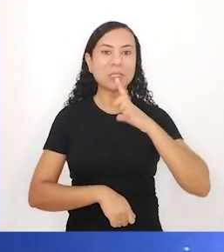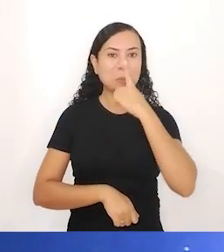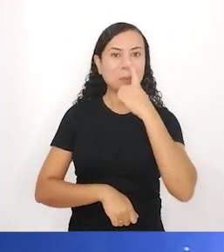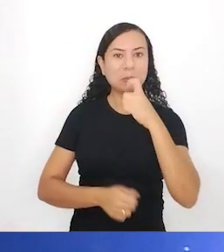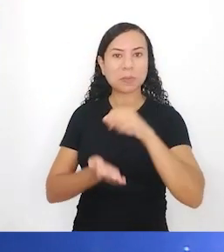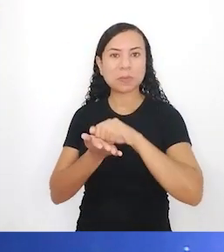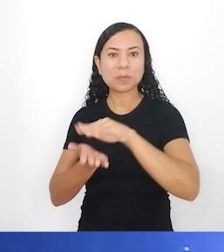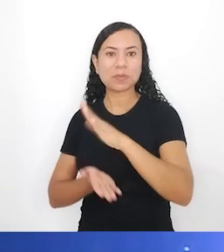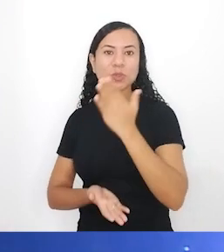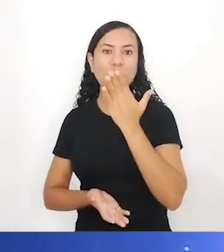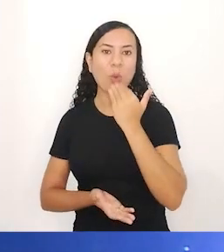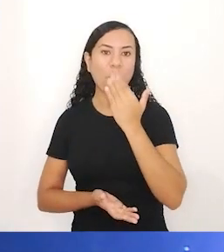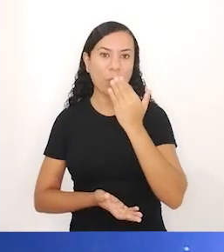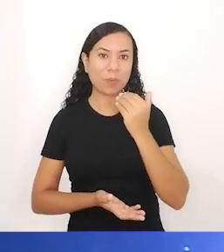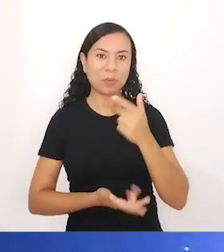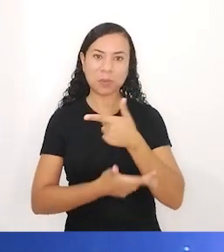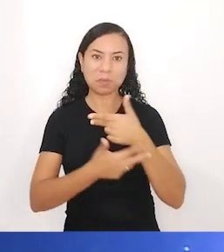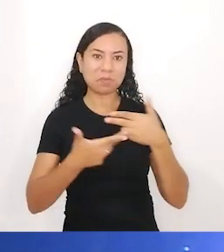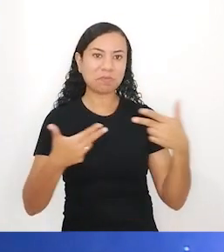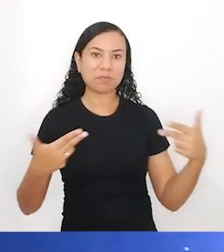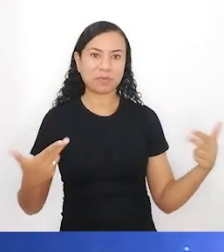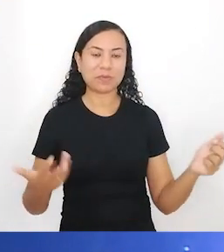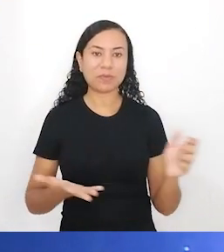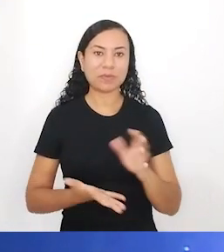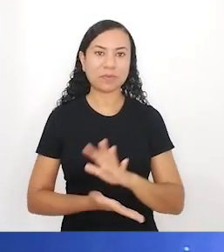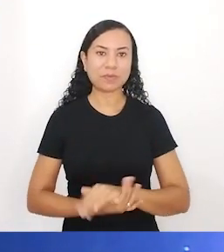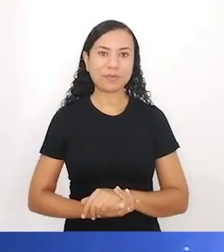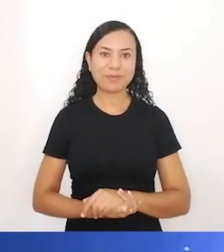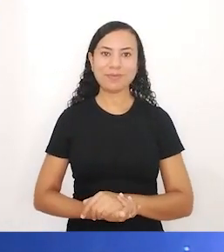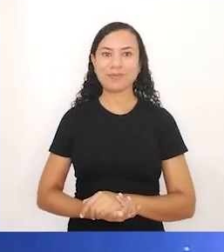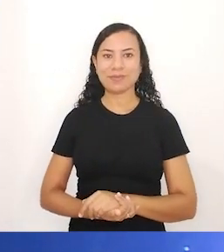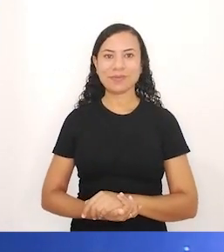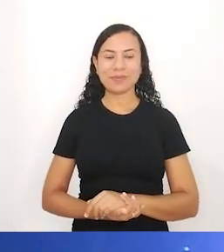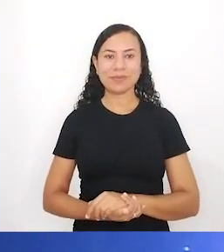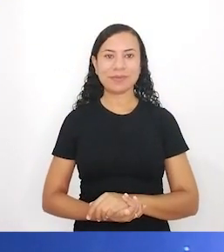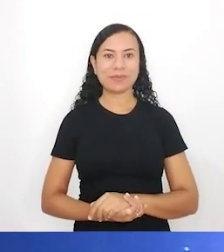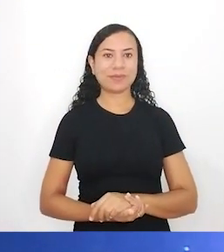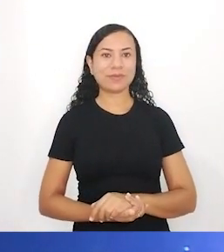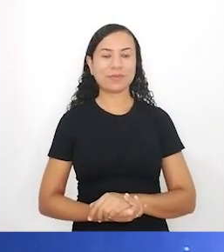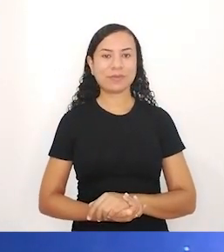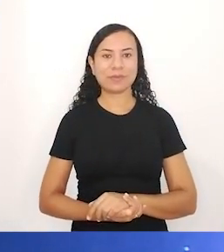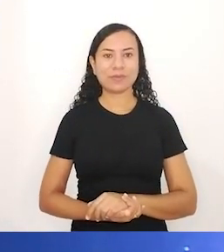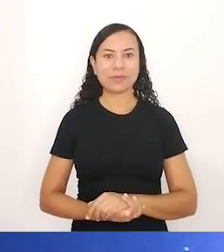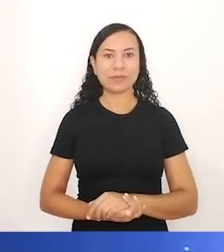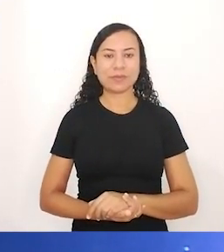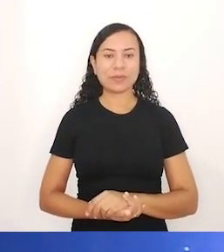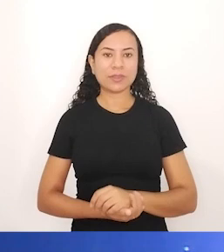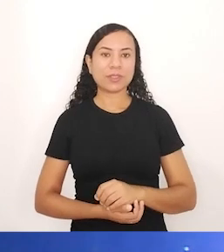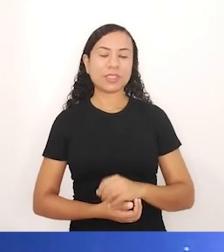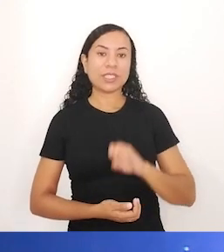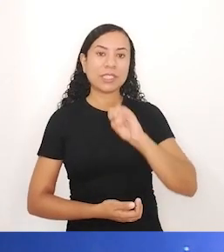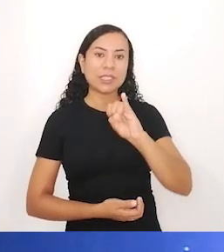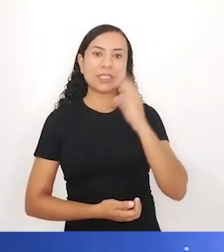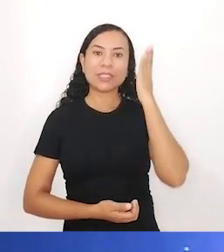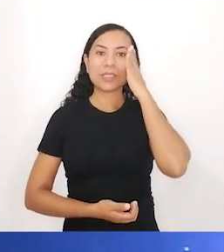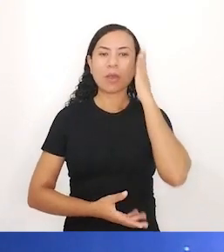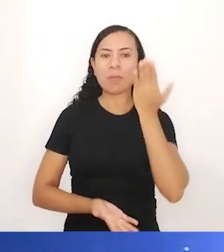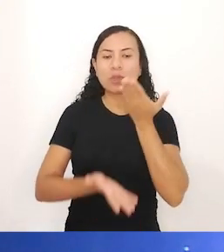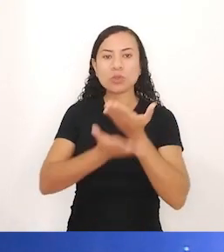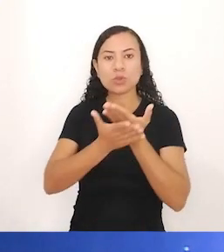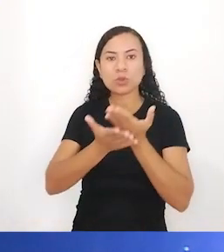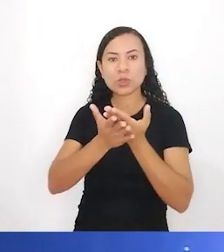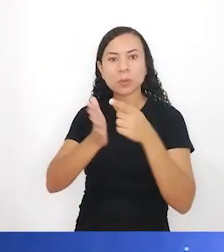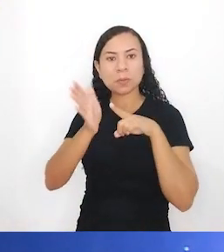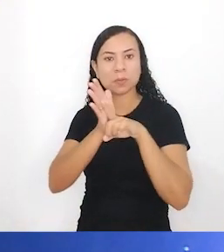matéria orgânica, principalmente relacionado ao lixo orgânico de alimentos. Se você tem um estudo da ação desses hormônios,